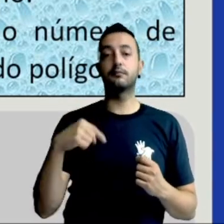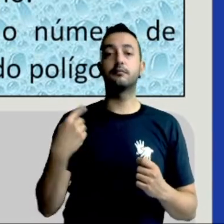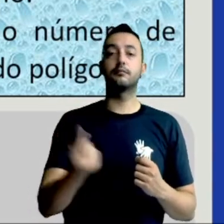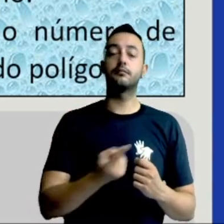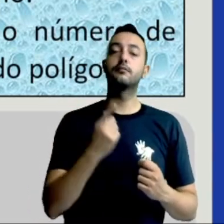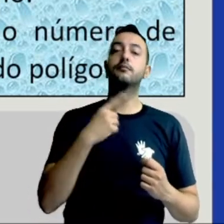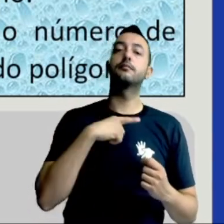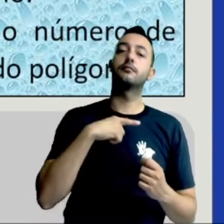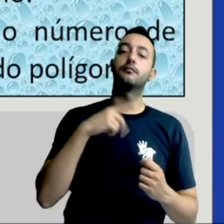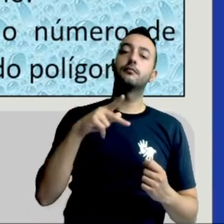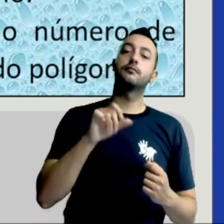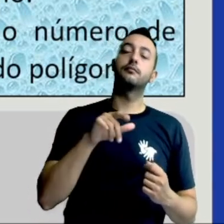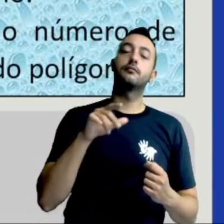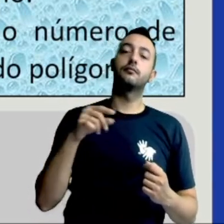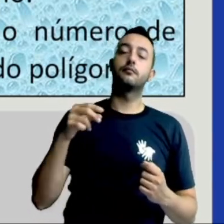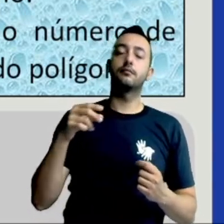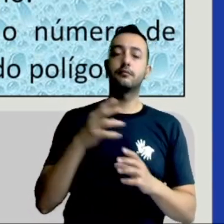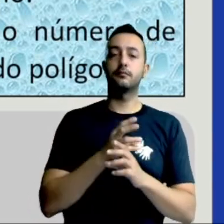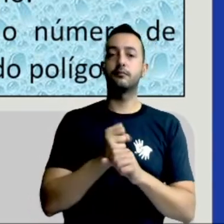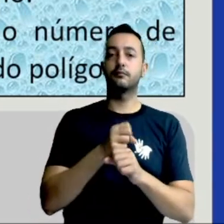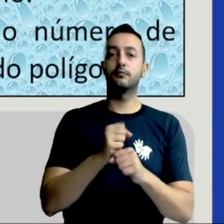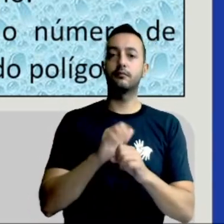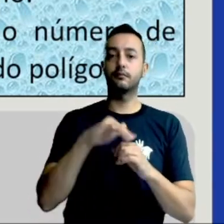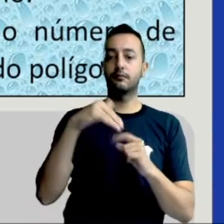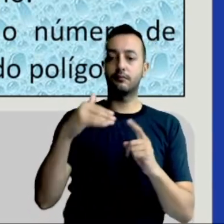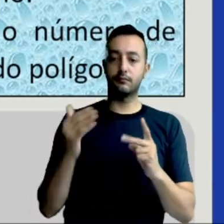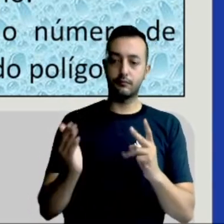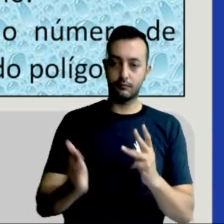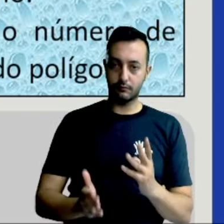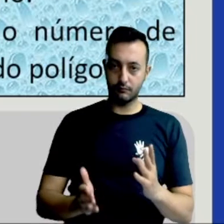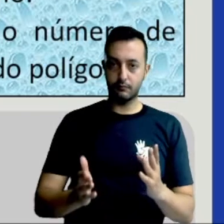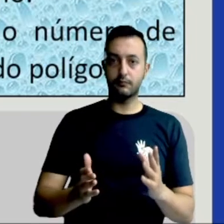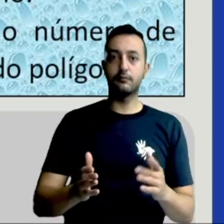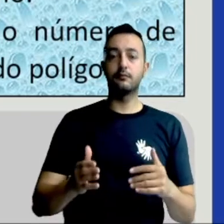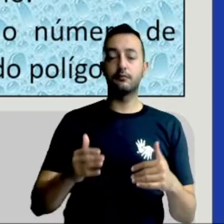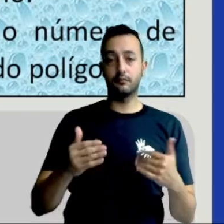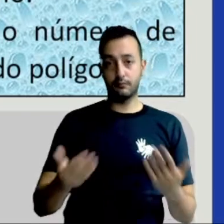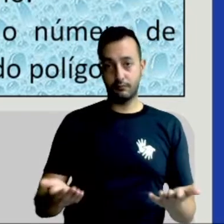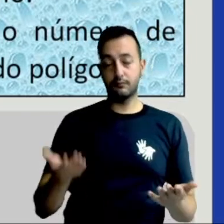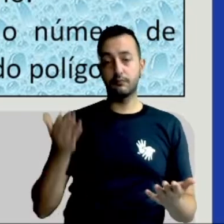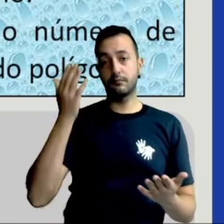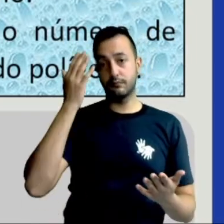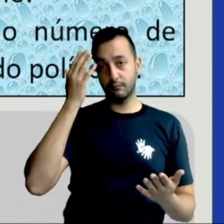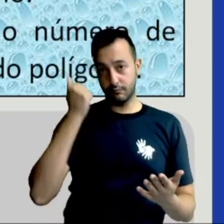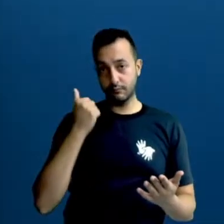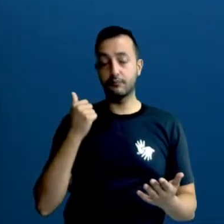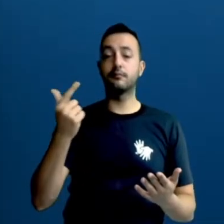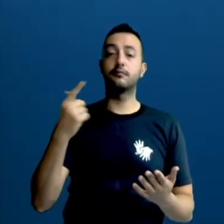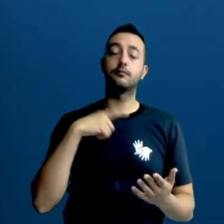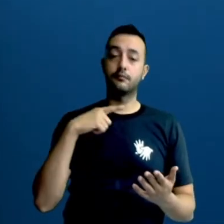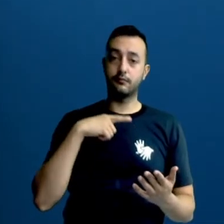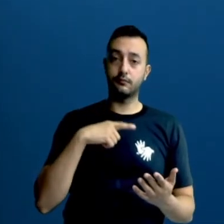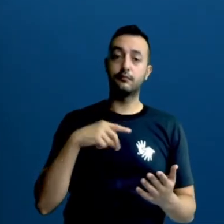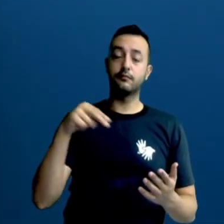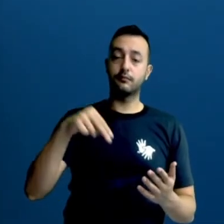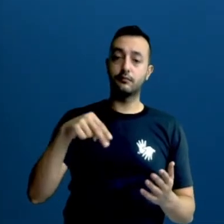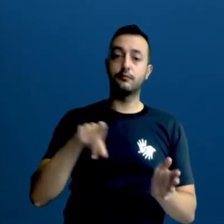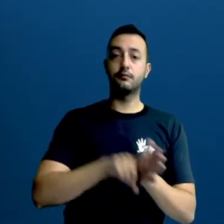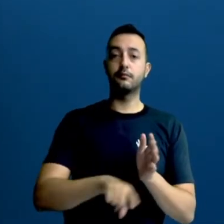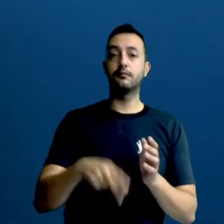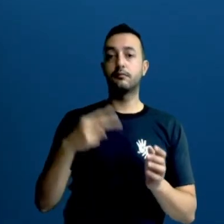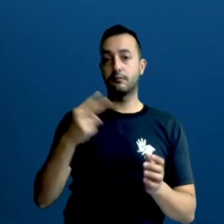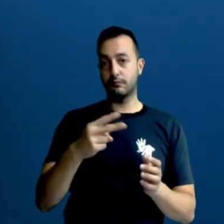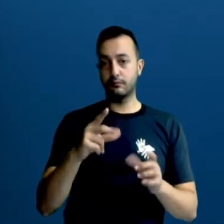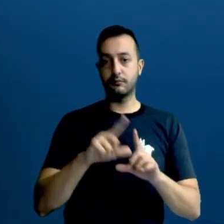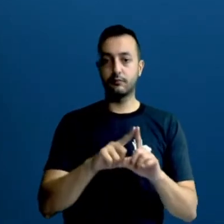temos um polígono com N lados, ó, olhando lá embaixo para generalizar, a gente sabe, então, que vai ter N menos 2